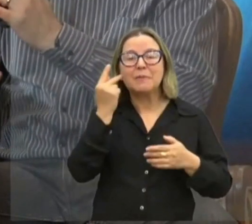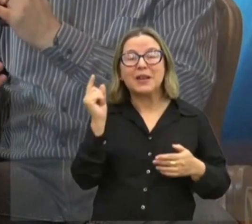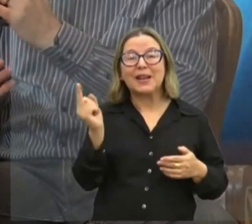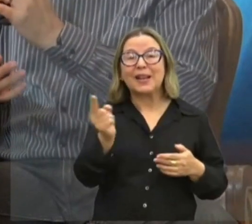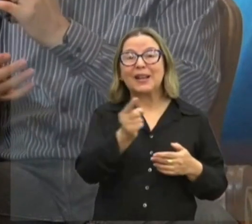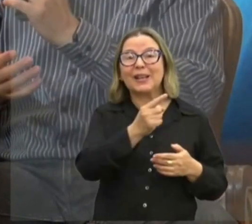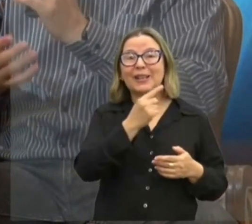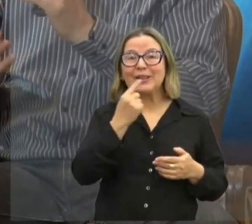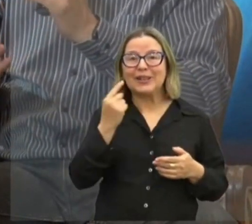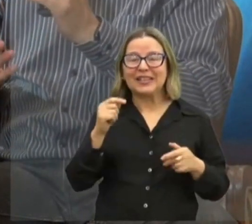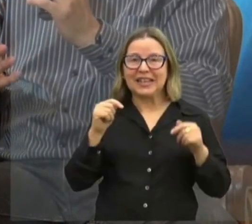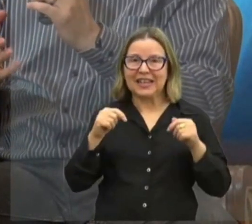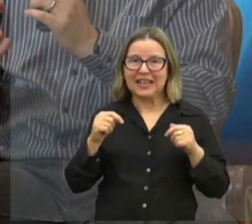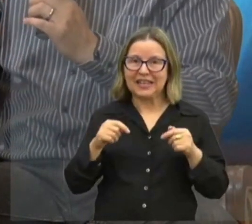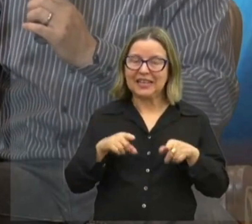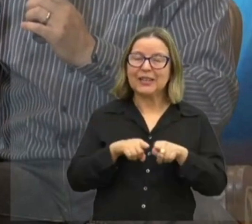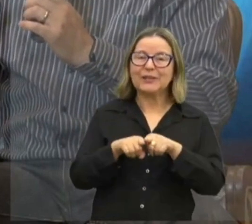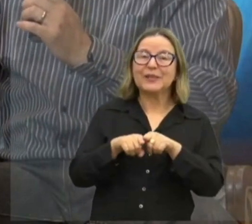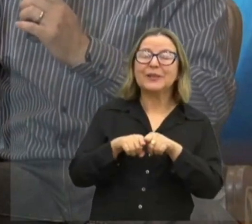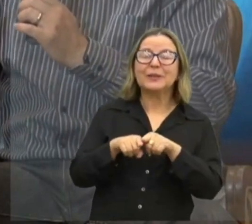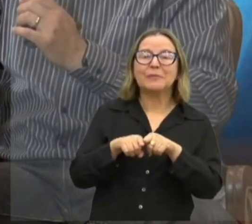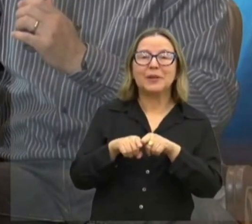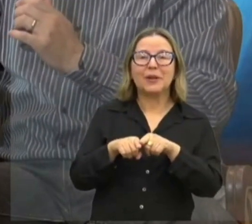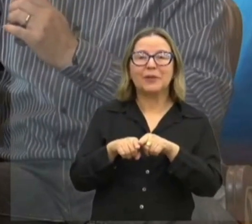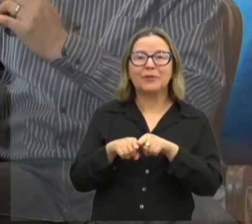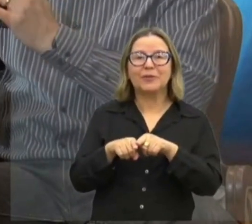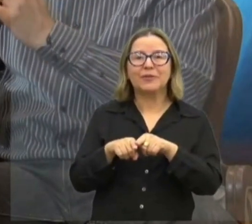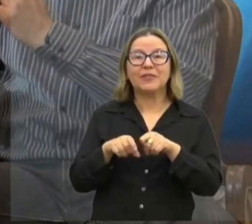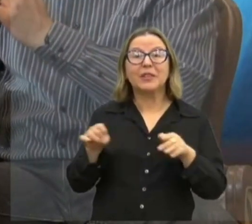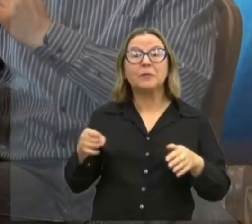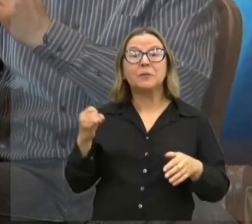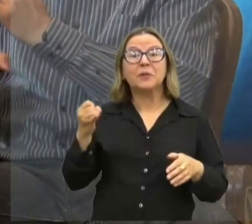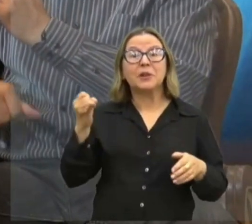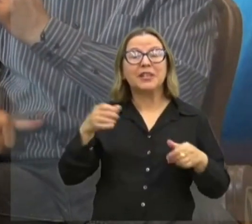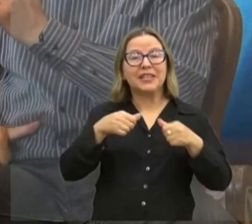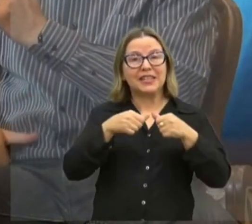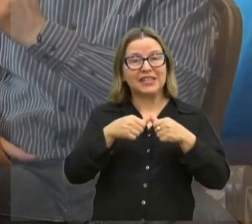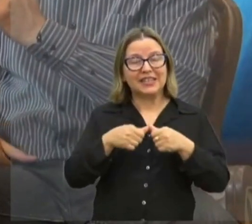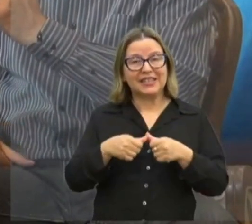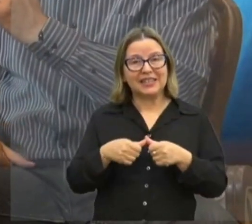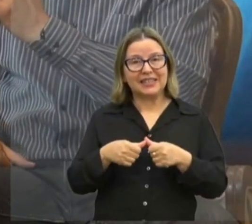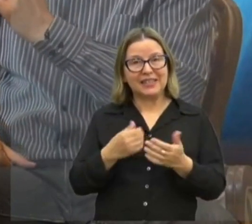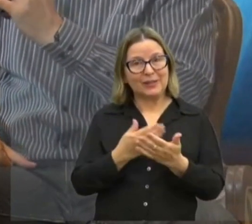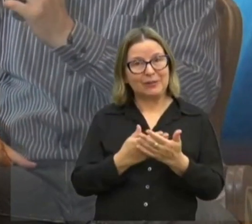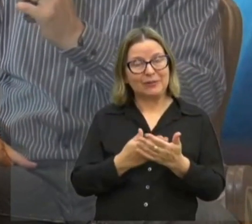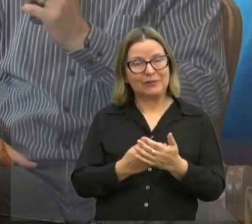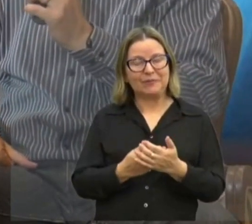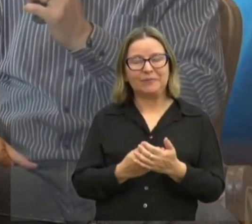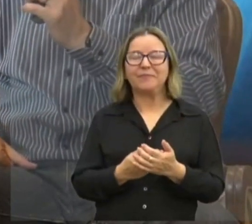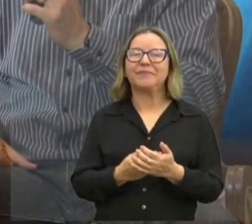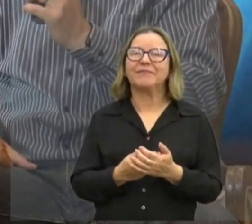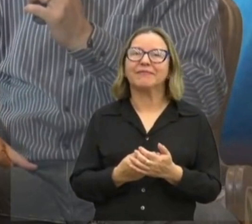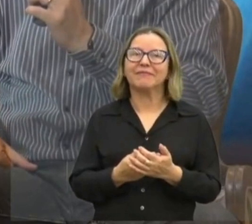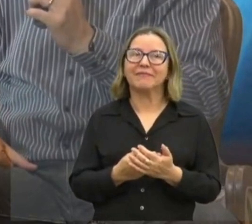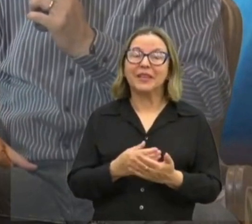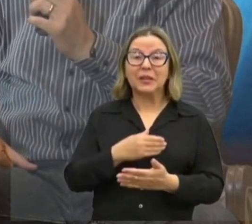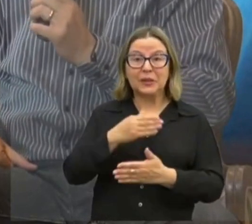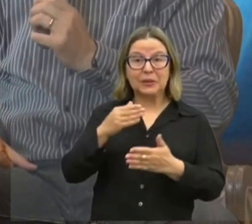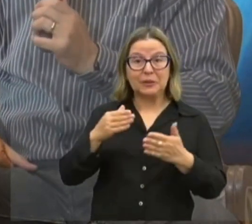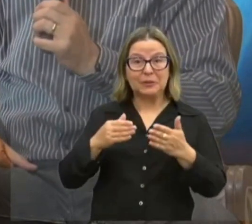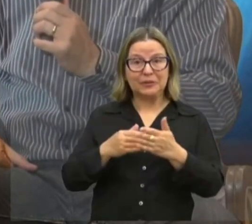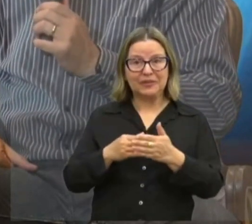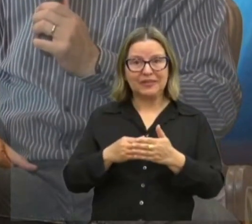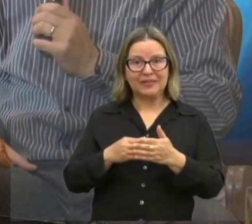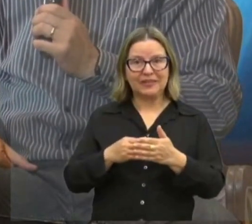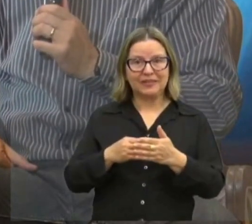os irmãos que estão filmando, de essência disso aqui, dessa exposição? Que tudo o que